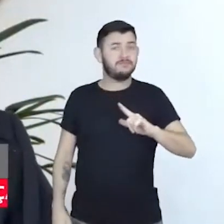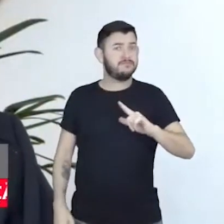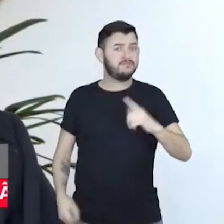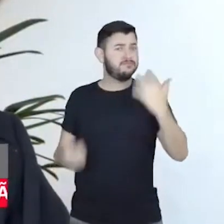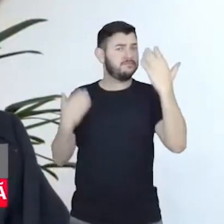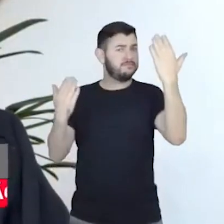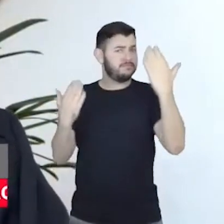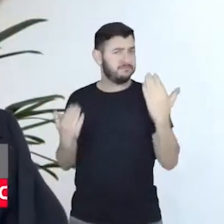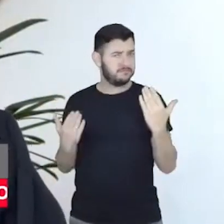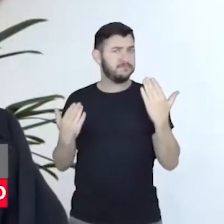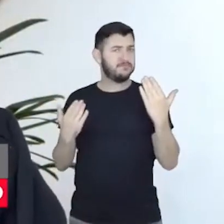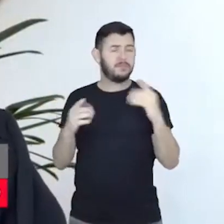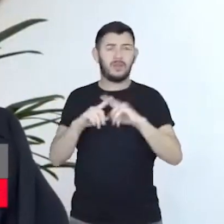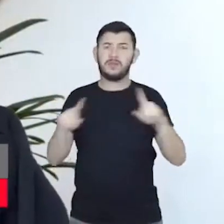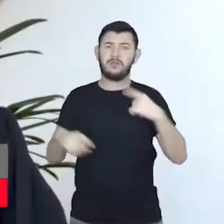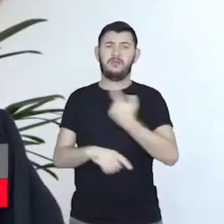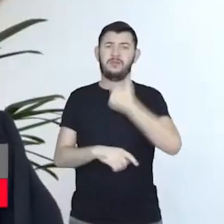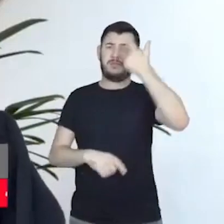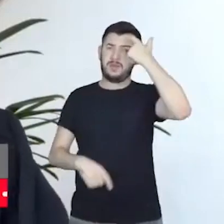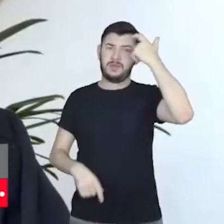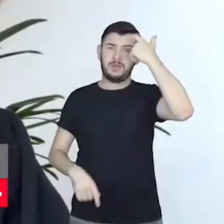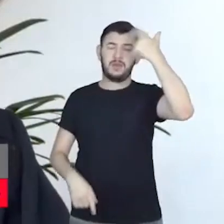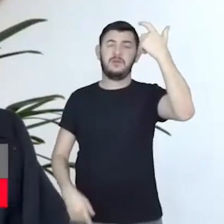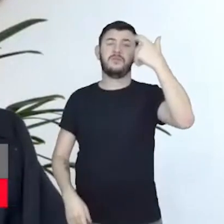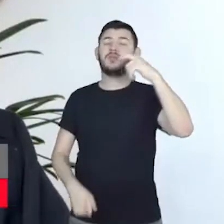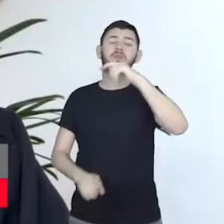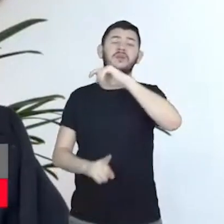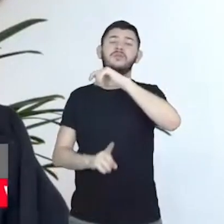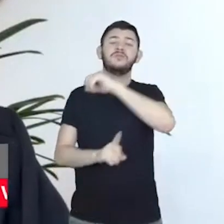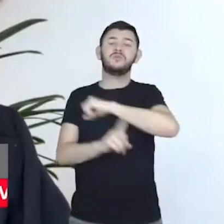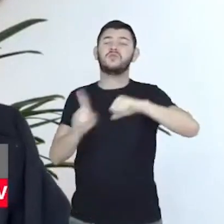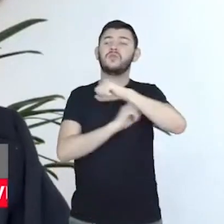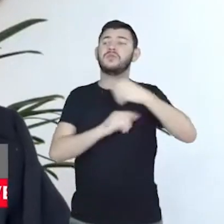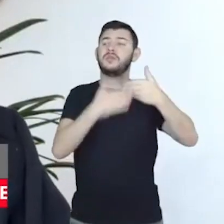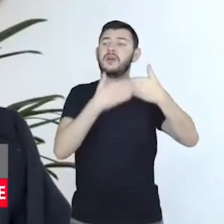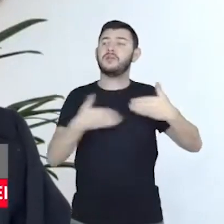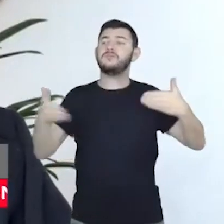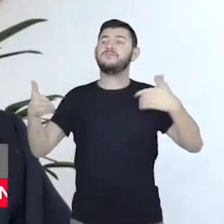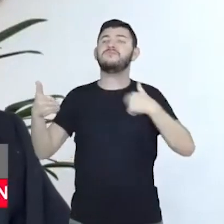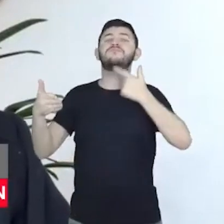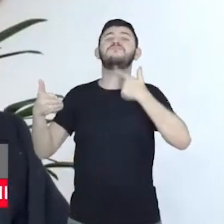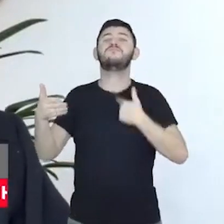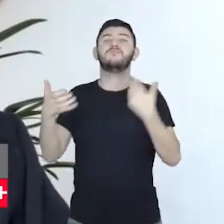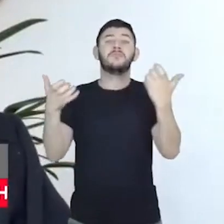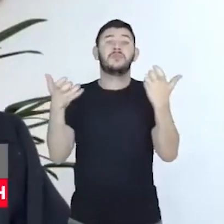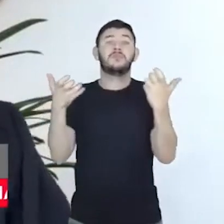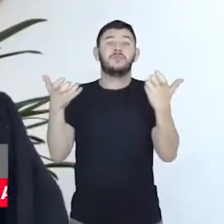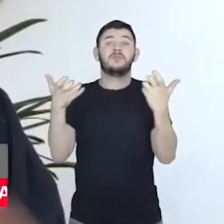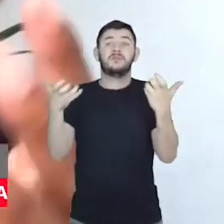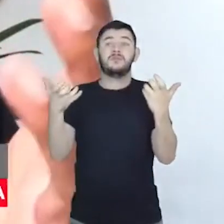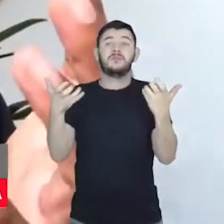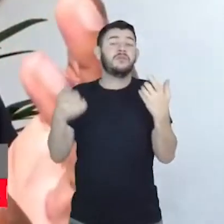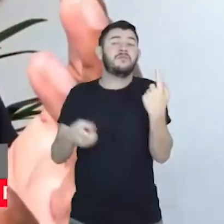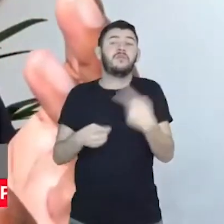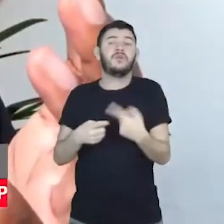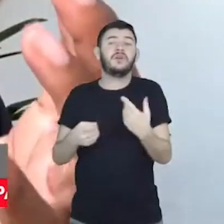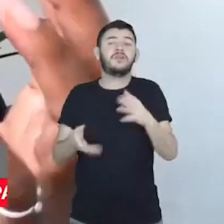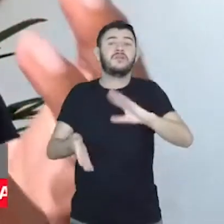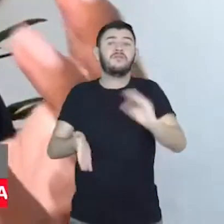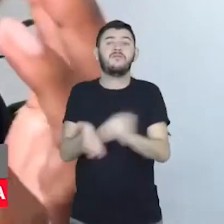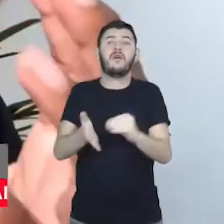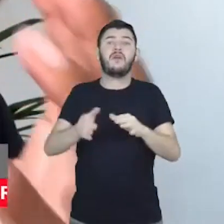possa pensar na sociedade em que seremos, na sociedade que a gente deseja. Porque essa insegurança também